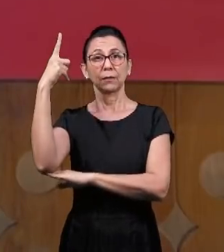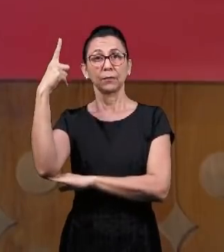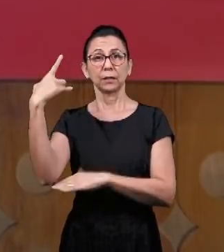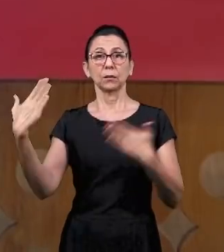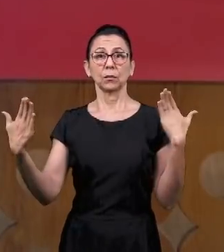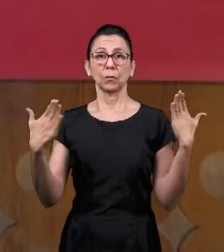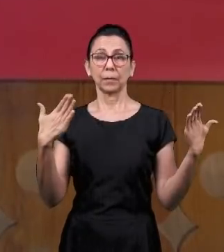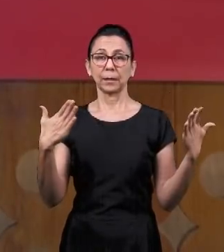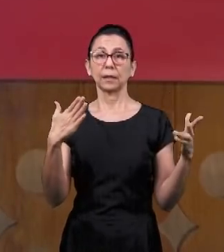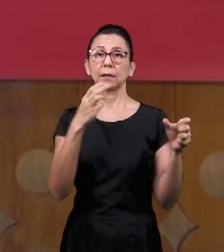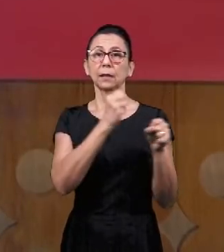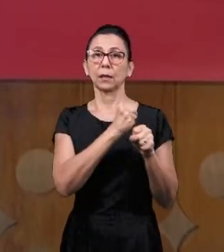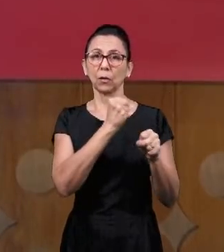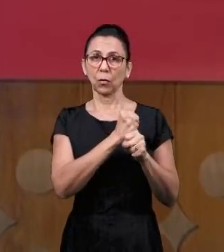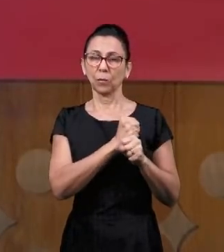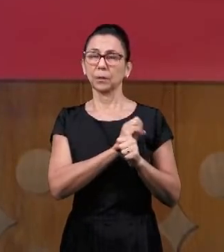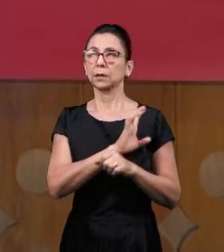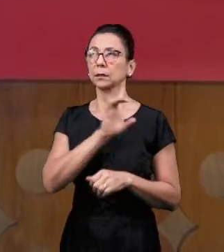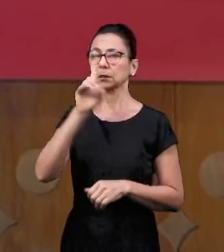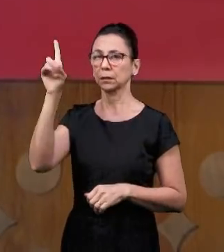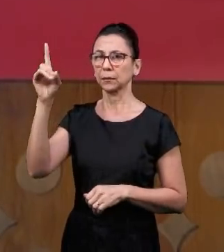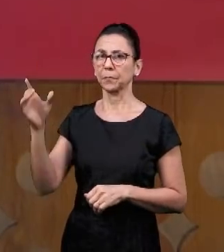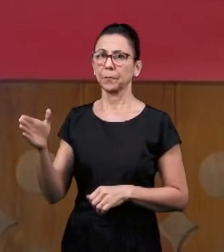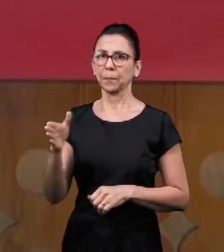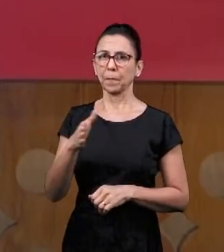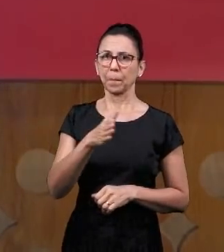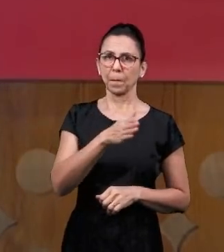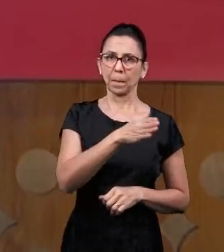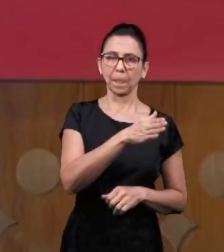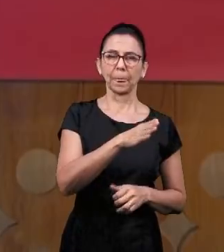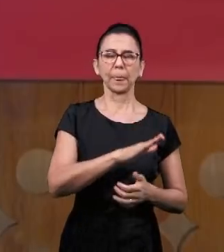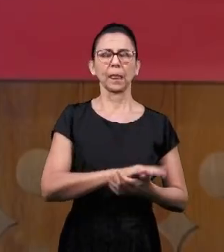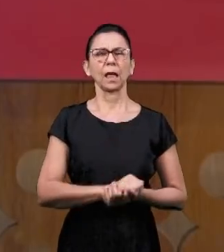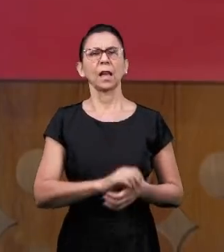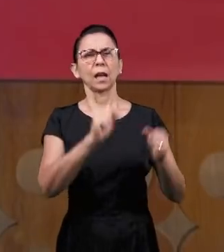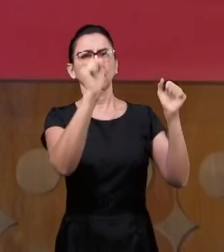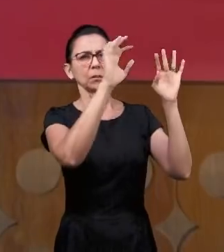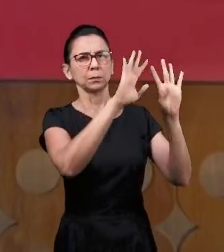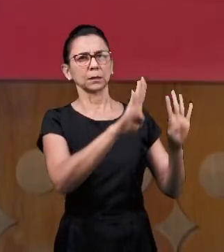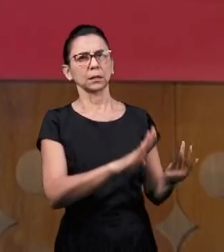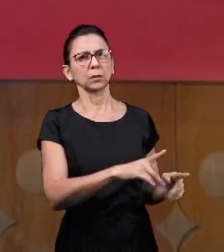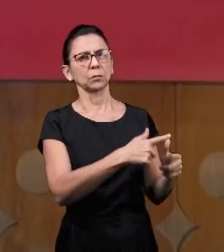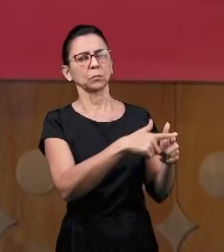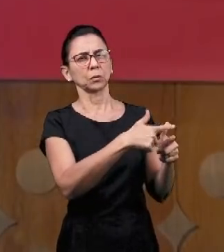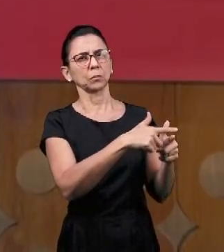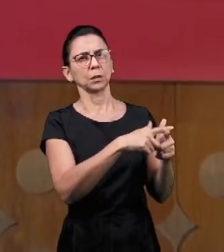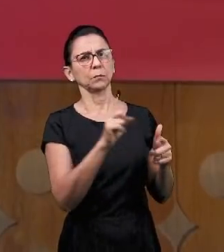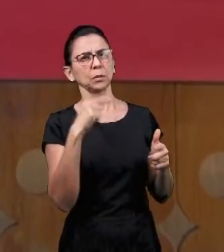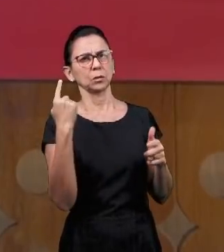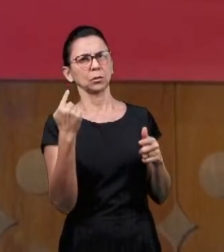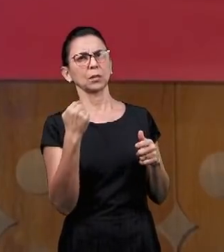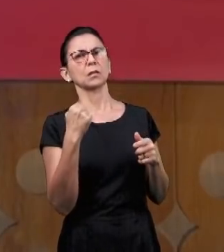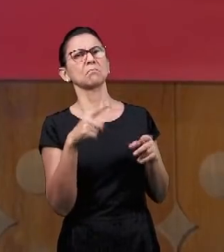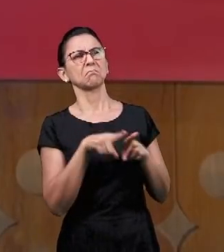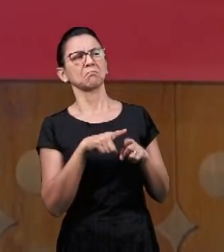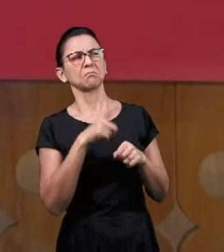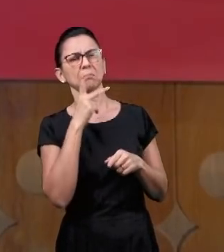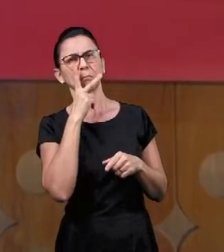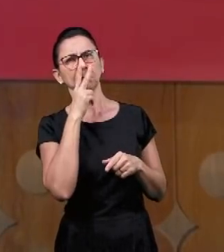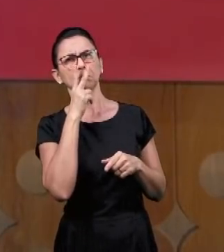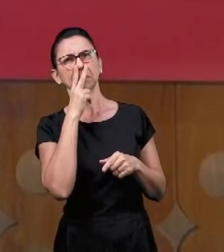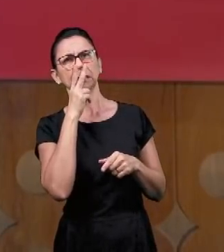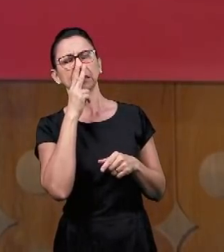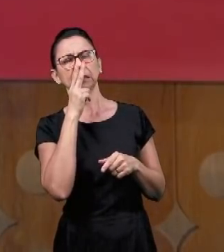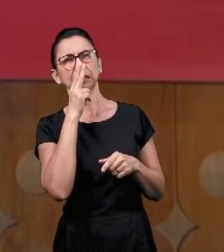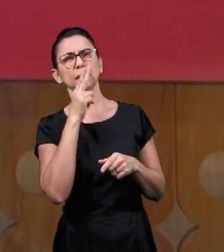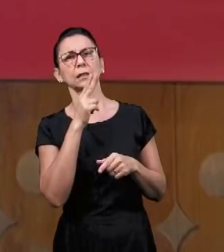Passamos as lutas, todas as lutas com a casa de Davi e tal. Absalão teve um problema, acho que nós tivemos problemas parecidos em todo esse, um